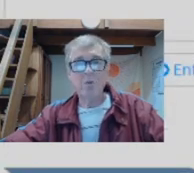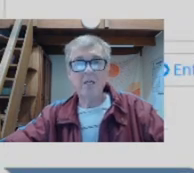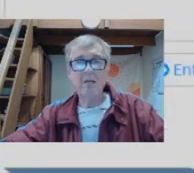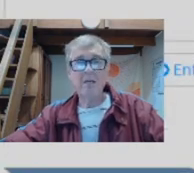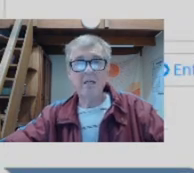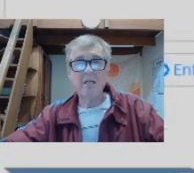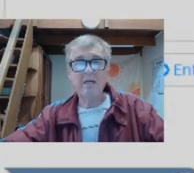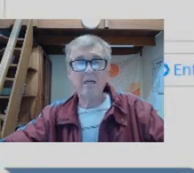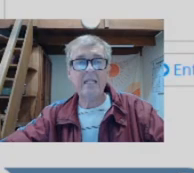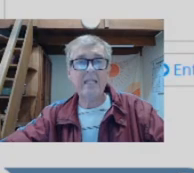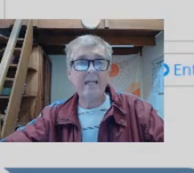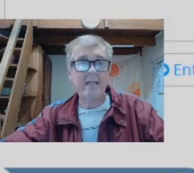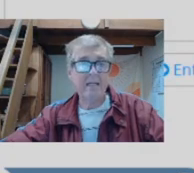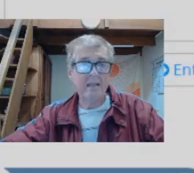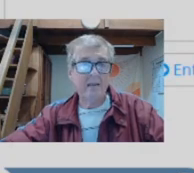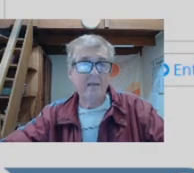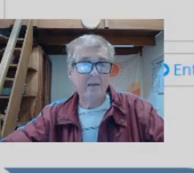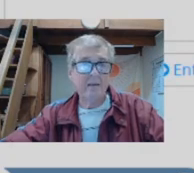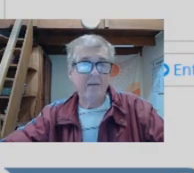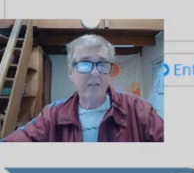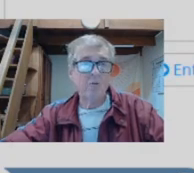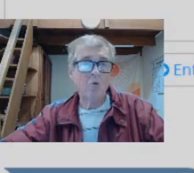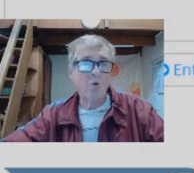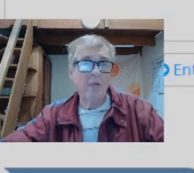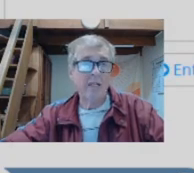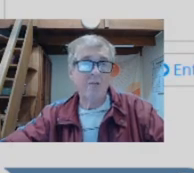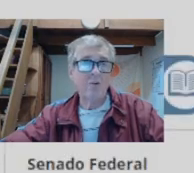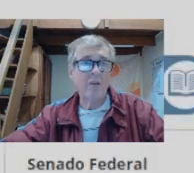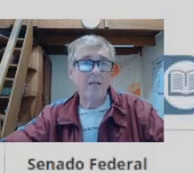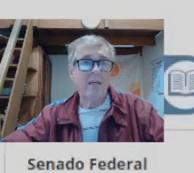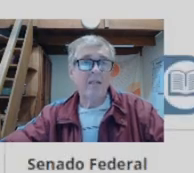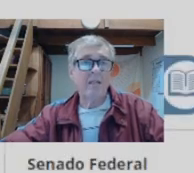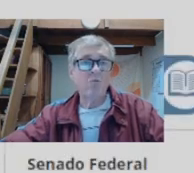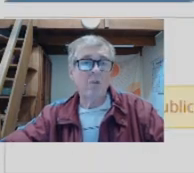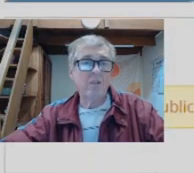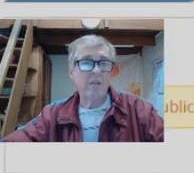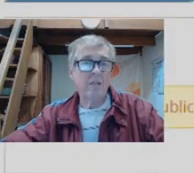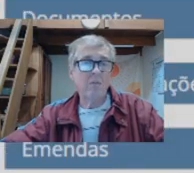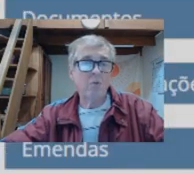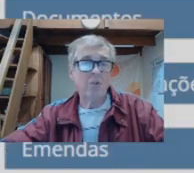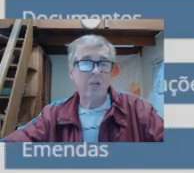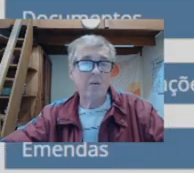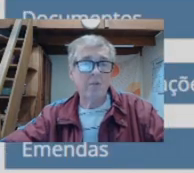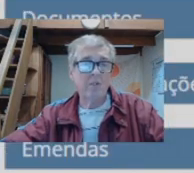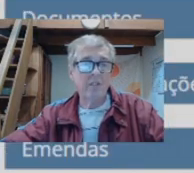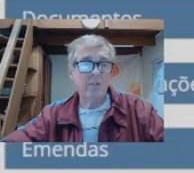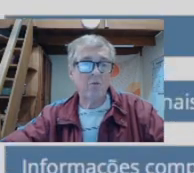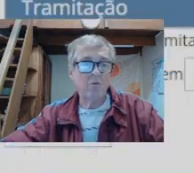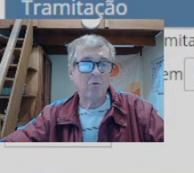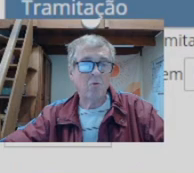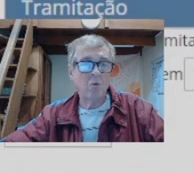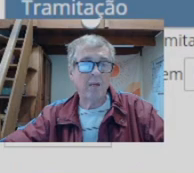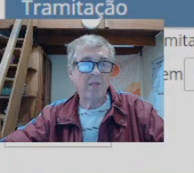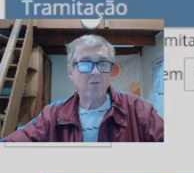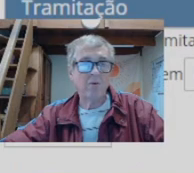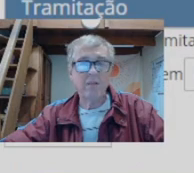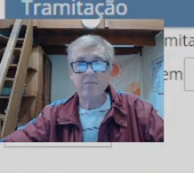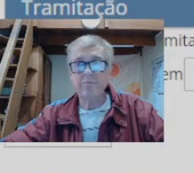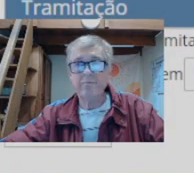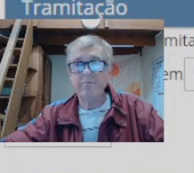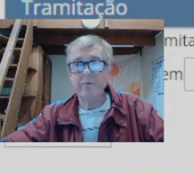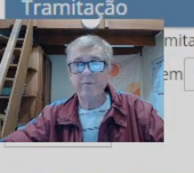passo a andar é dentro do congresso e durante alguns trâmites na do do